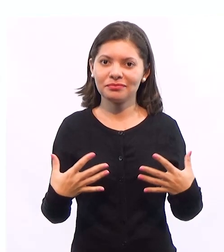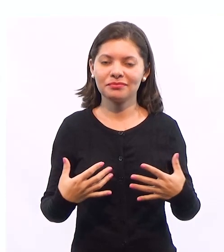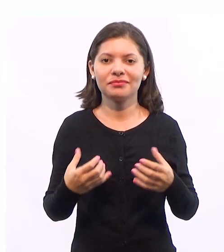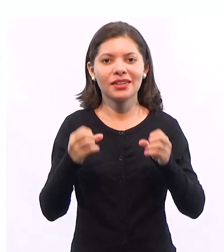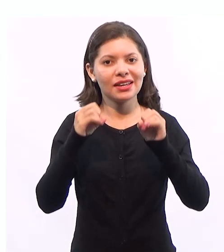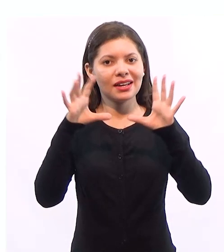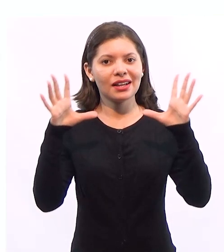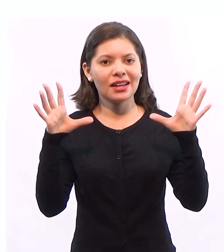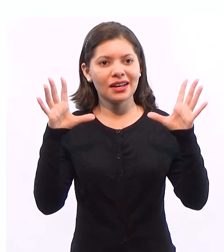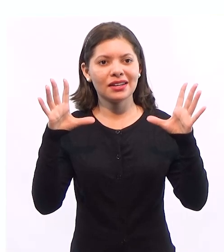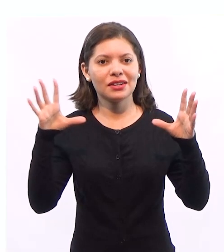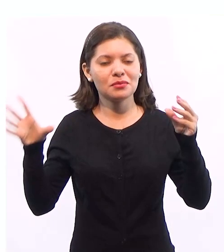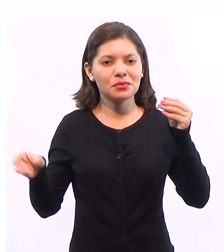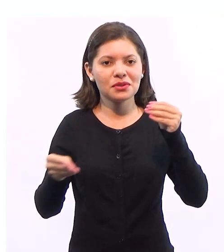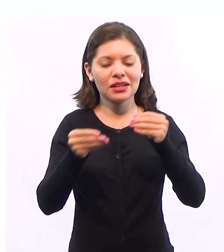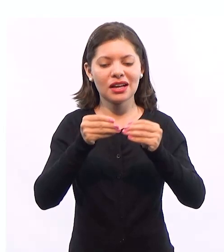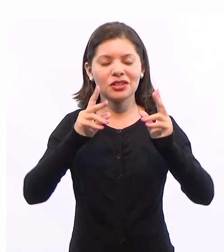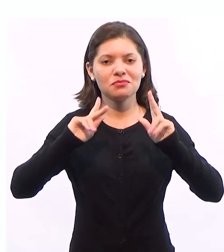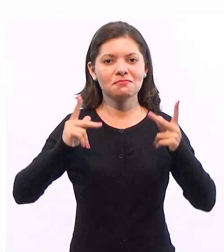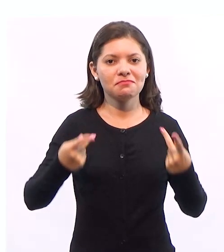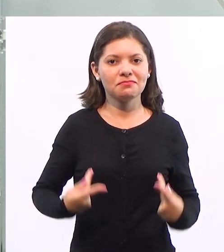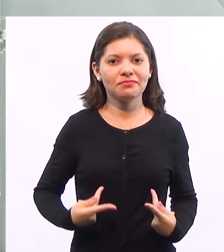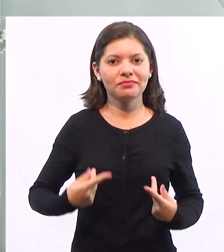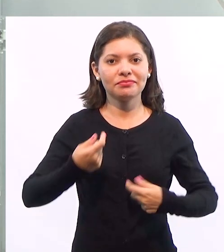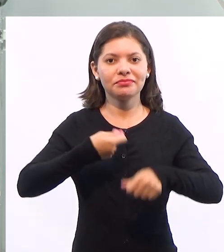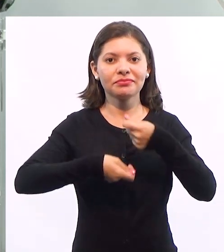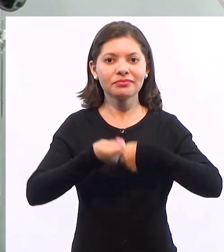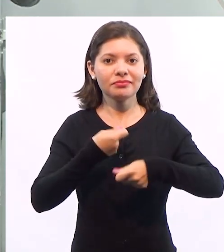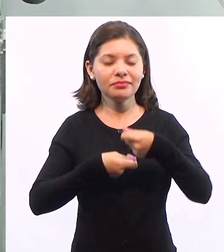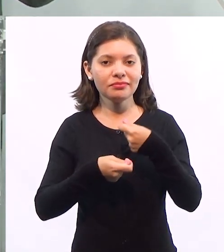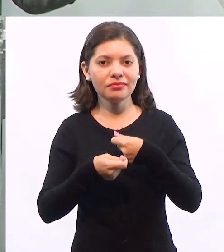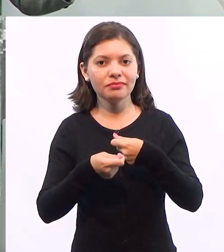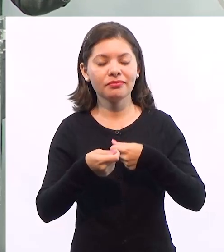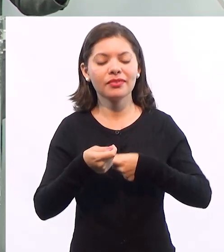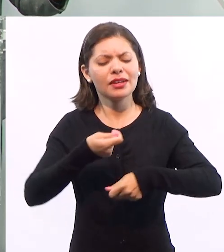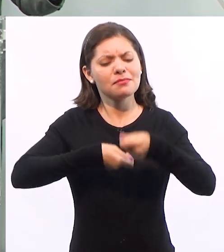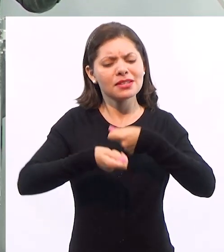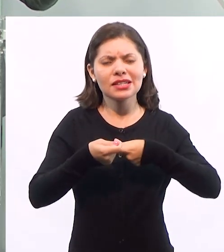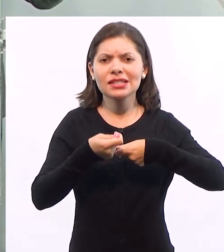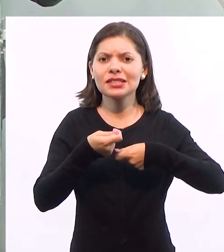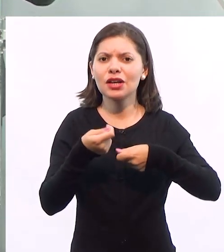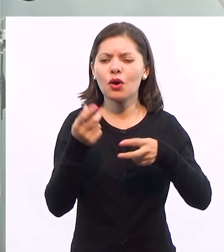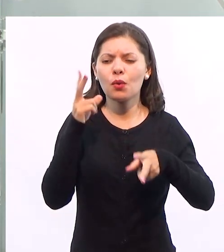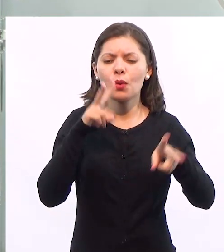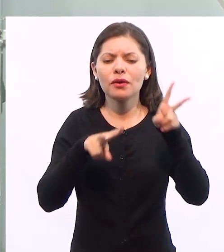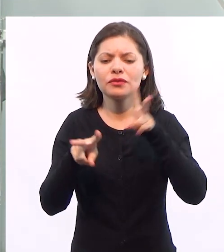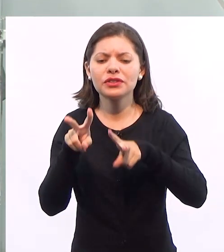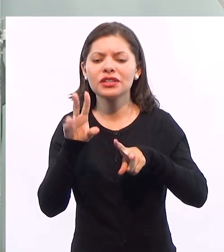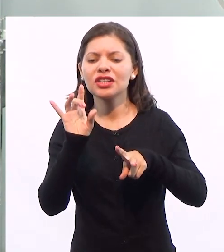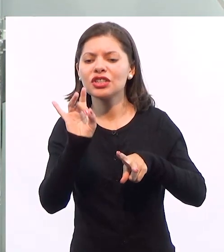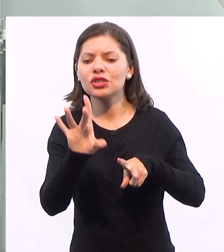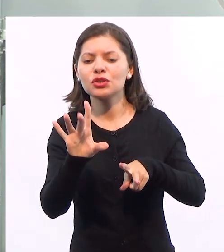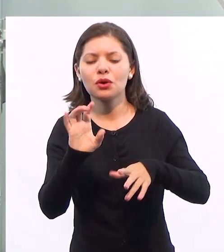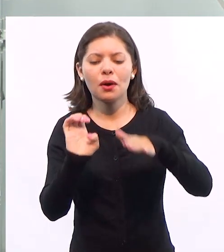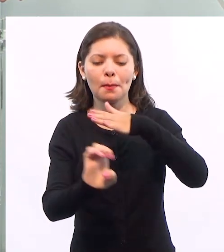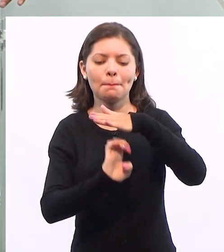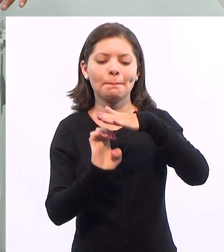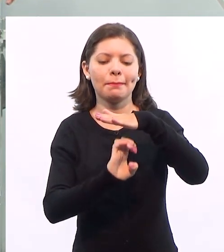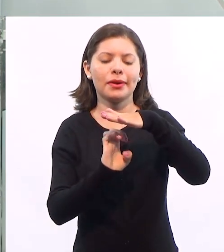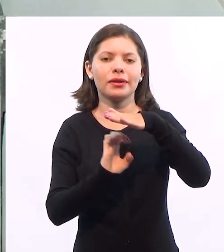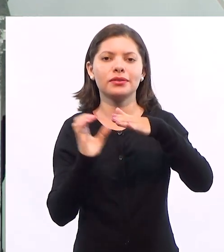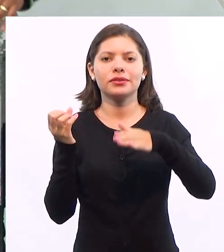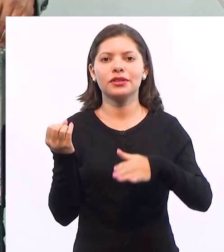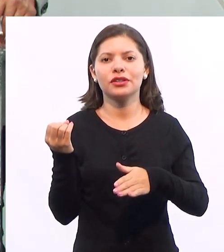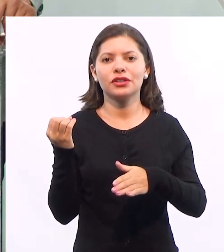abordagem humanística da administração, que a administração não era vista somente como uma empresa que funciona lá como